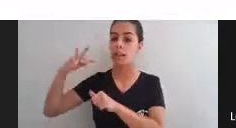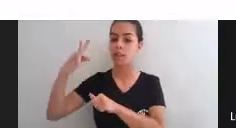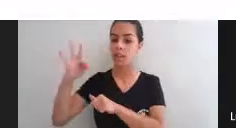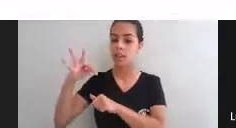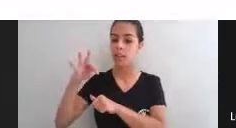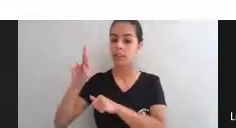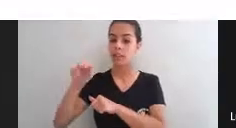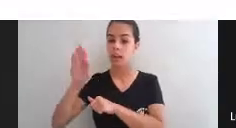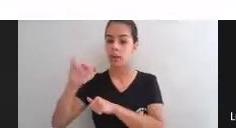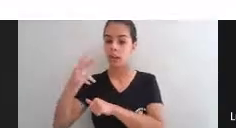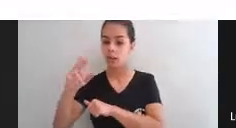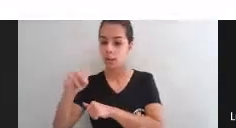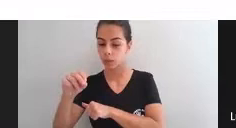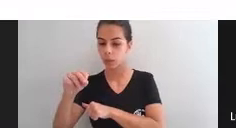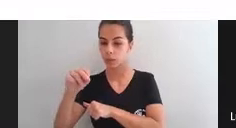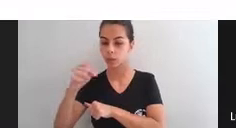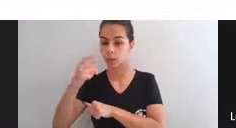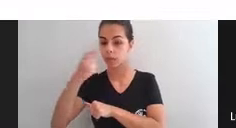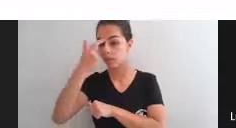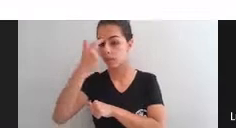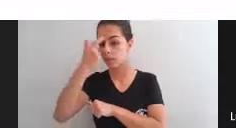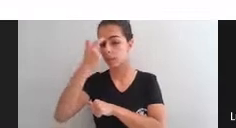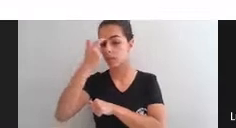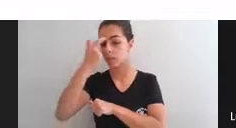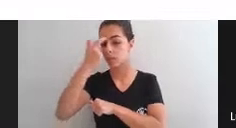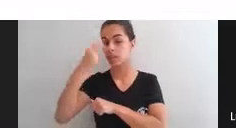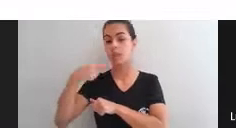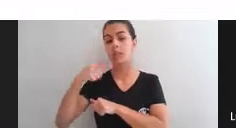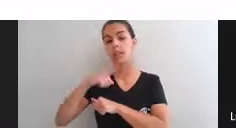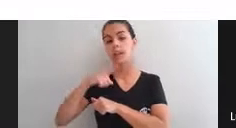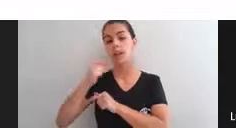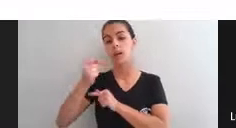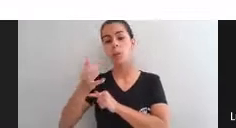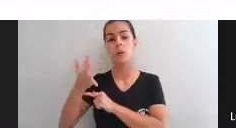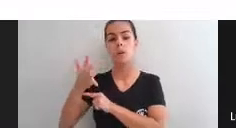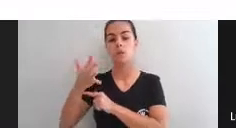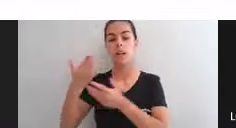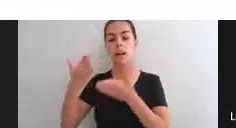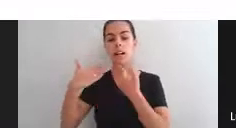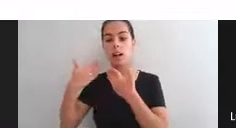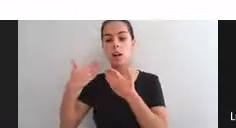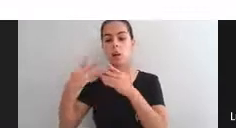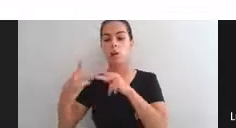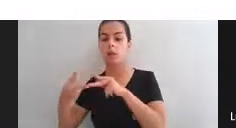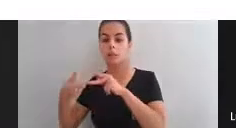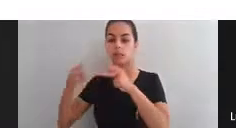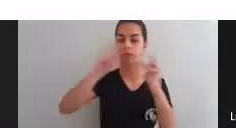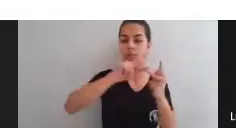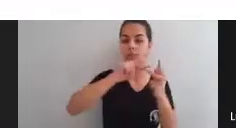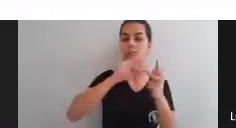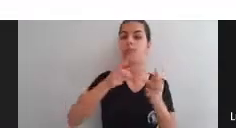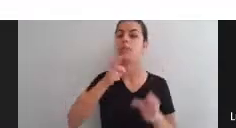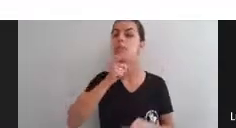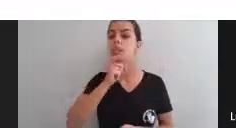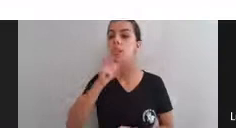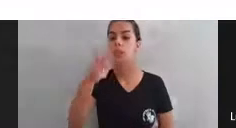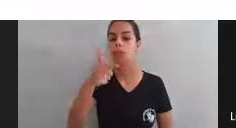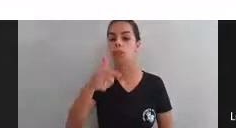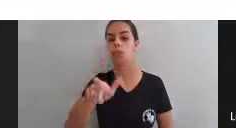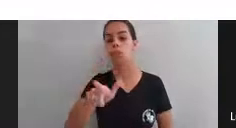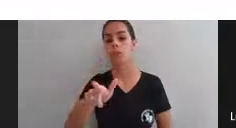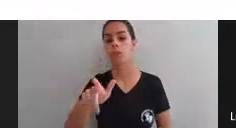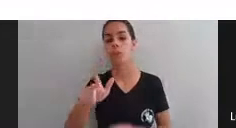e dispensa uma certa quantidade de calor para a fonte fria de novo. Só que